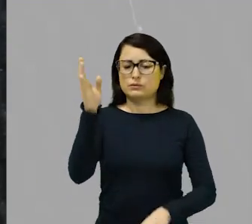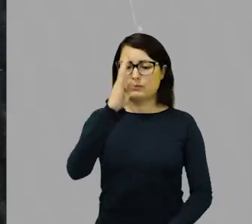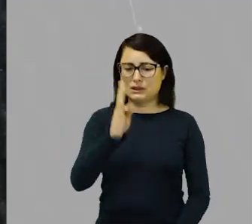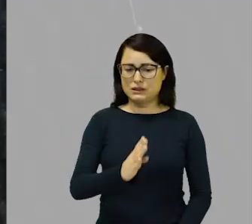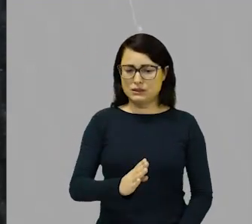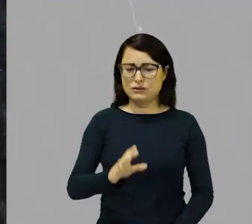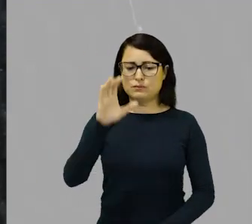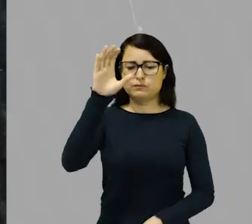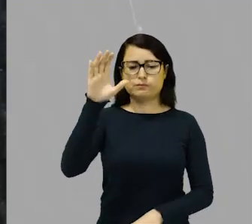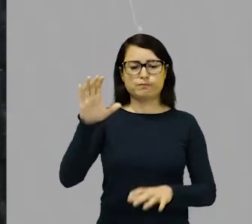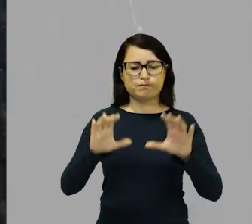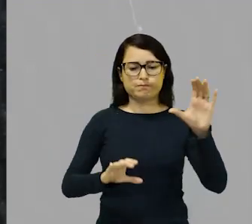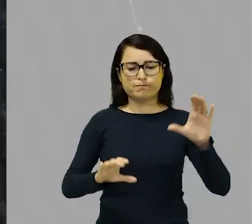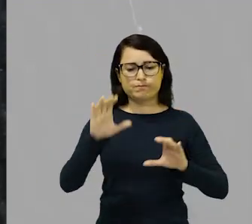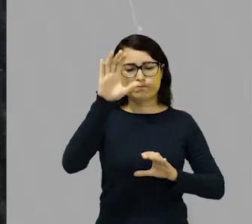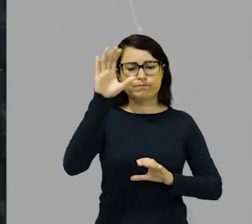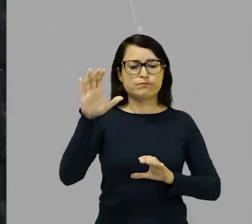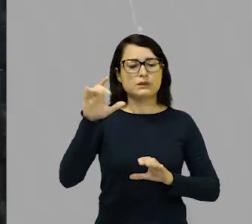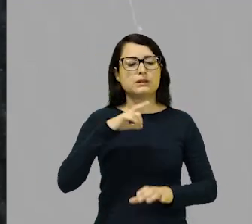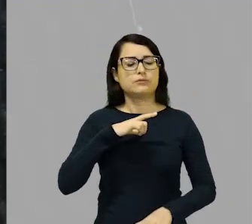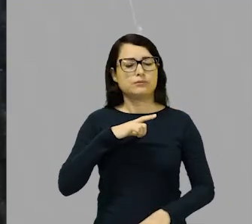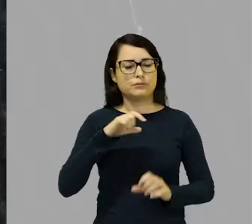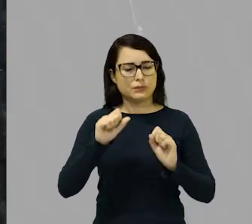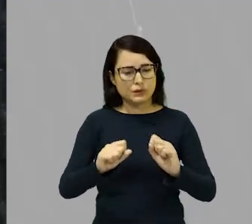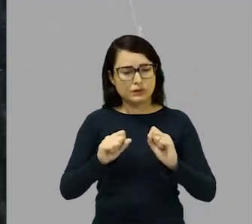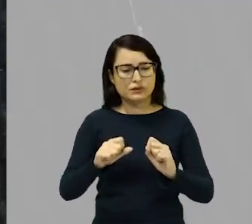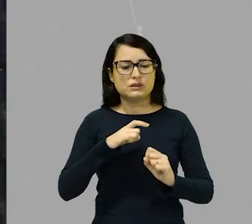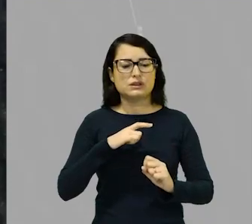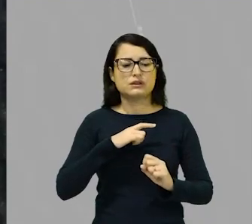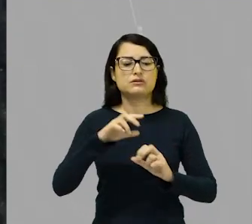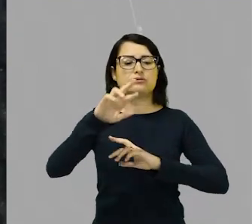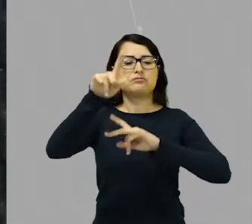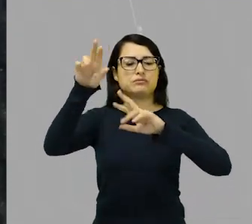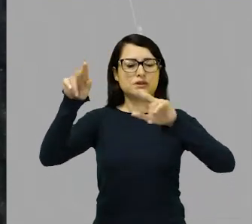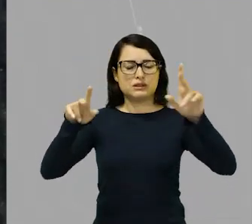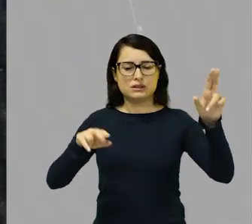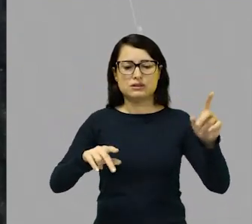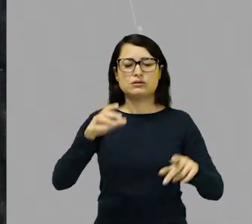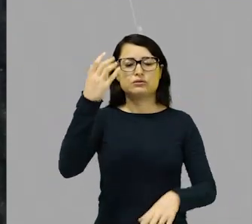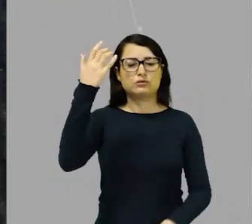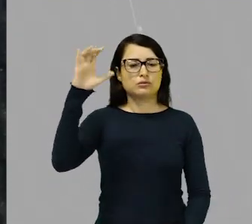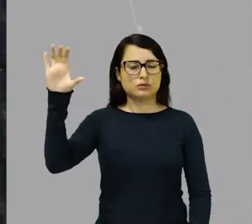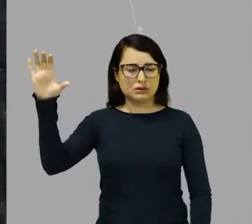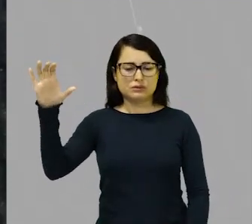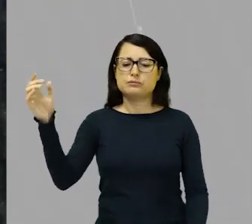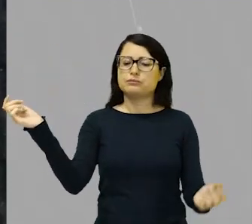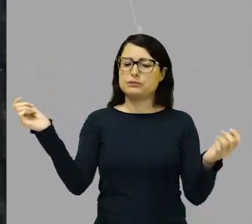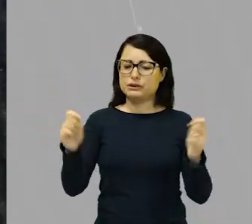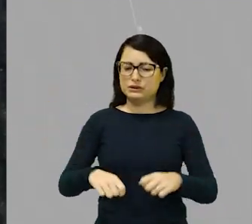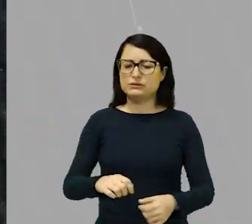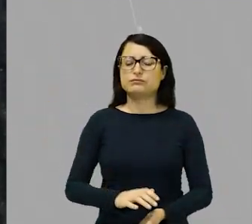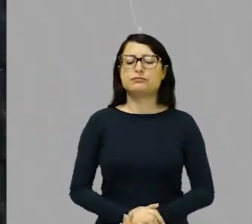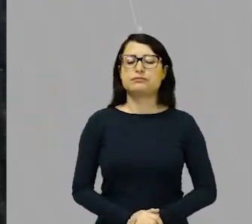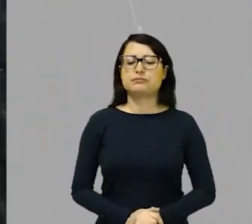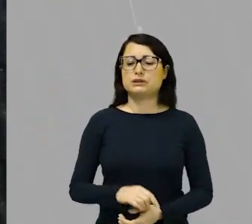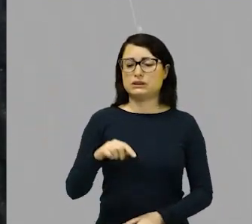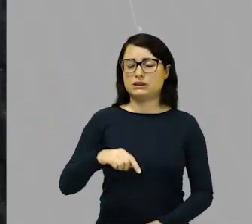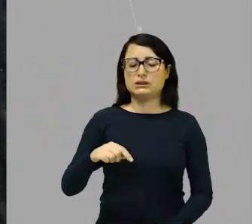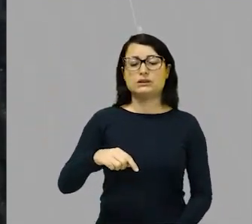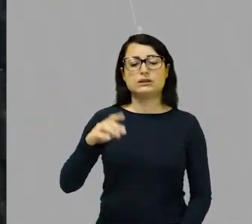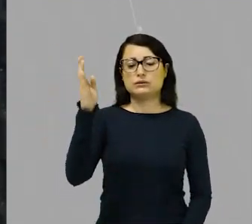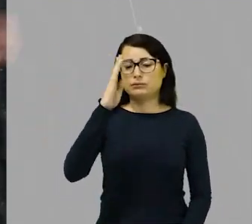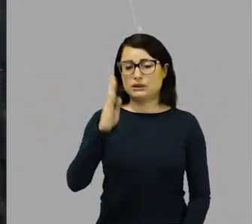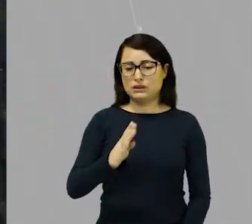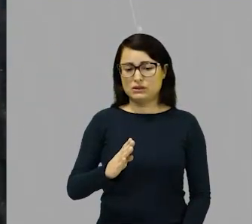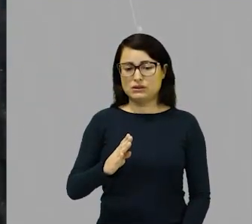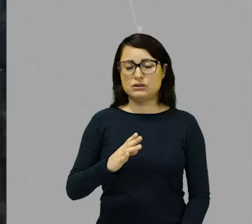Brasil, por exemplo, podem existir divergências culturais, certo? É possível. Aqui no Brasil, nós somos um